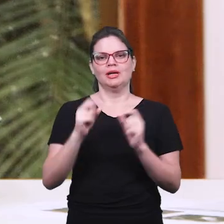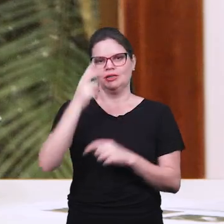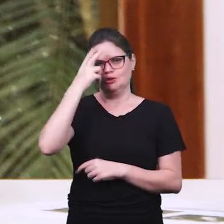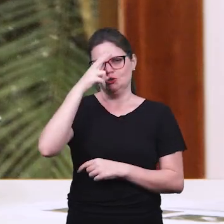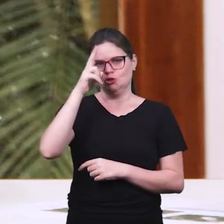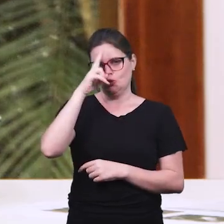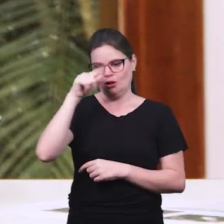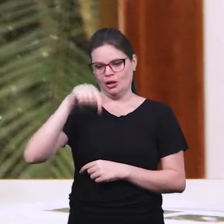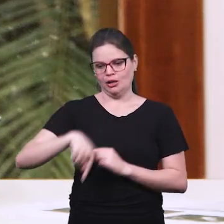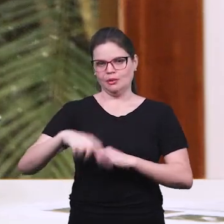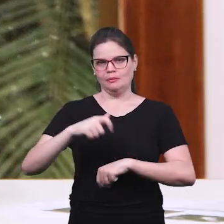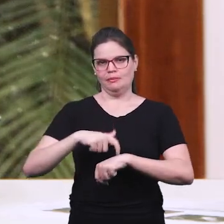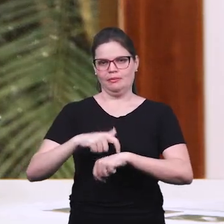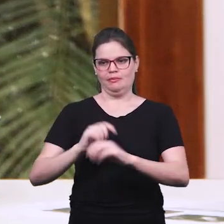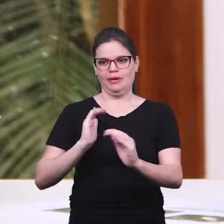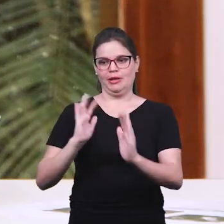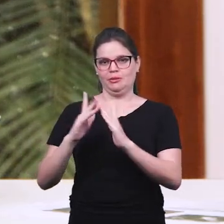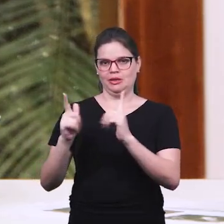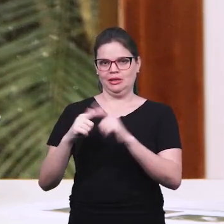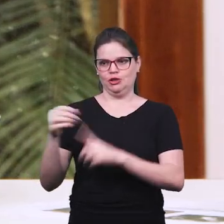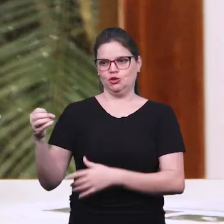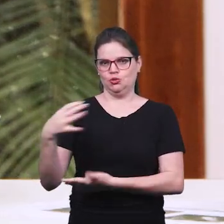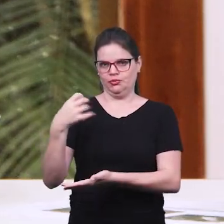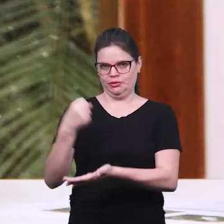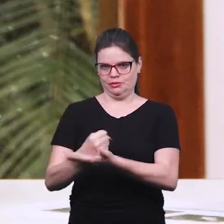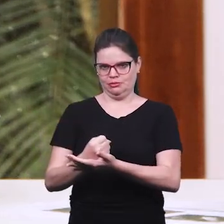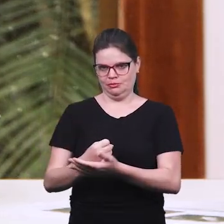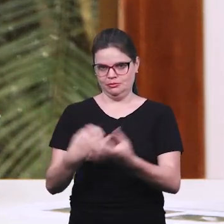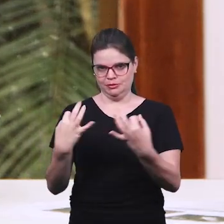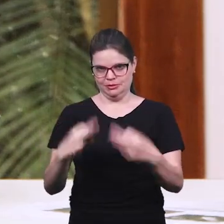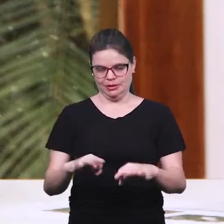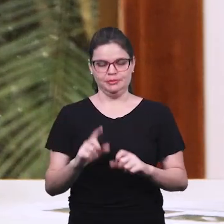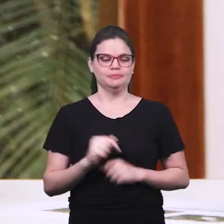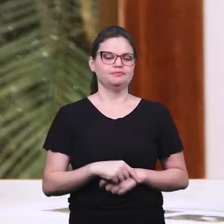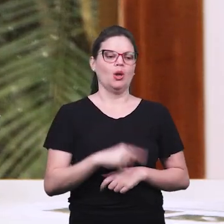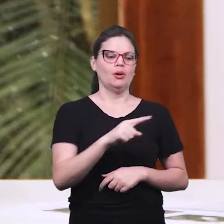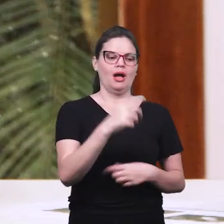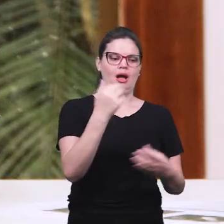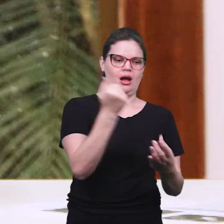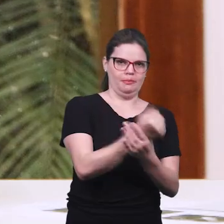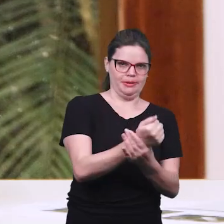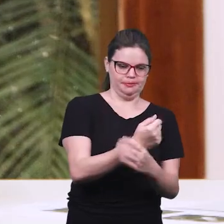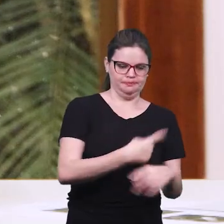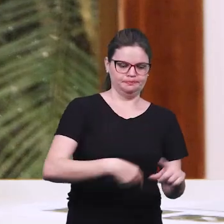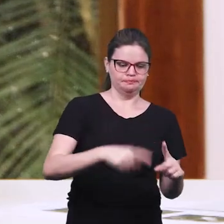história da igreja. Isaac gerou as 12 tribos de Israel,